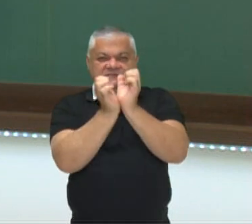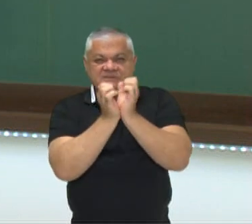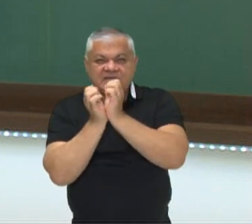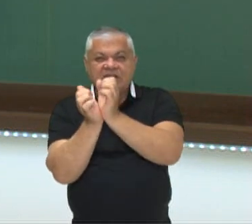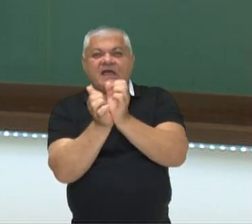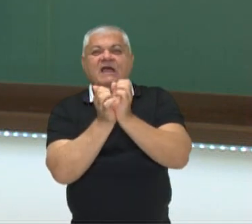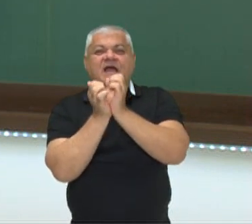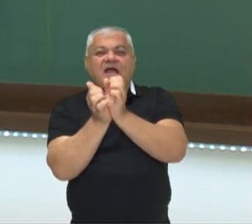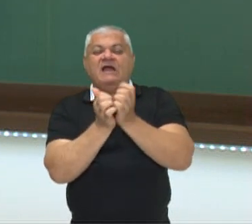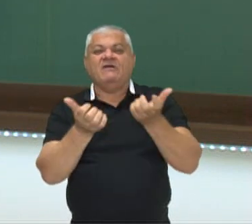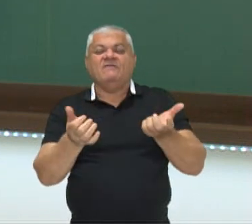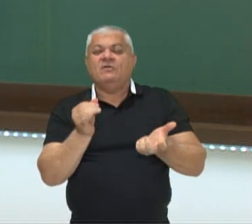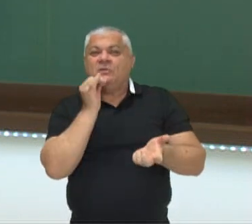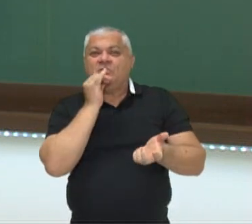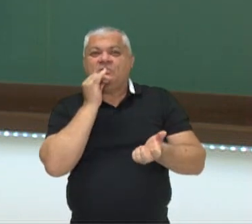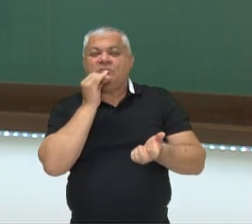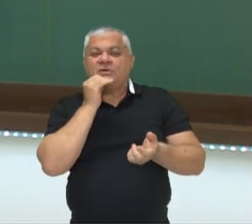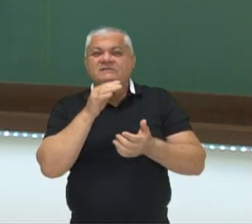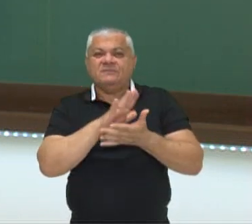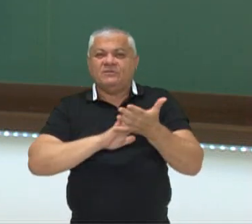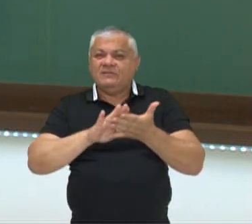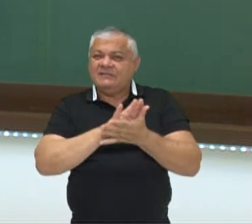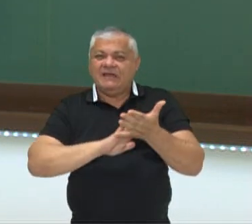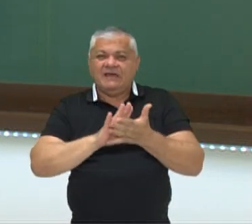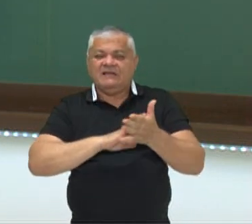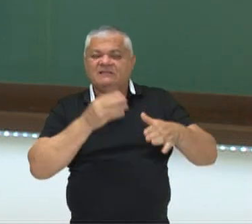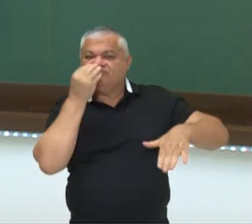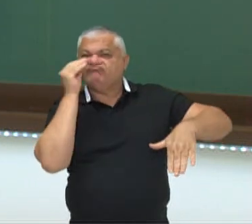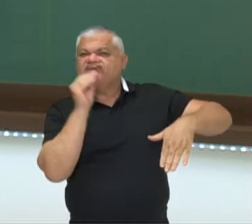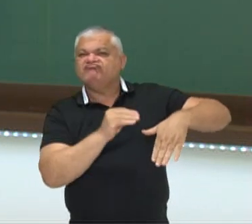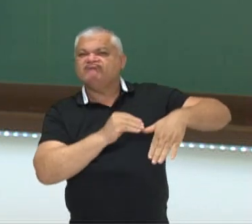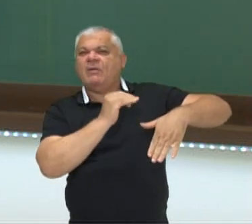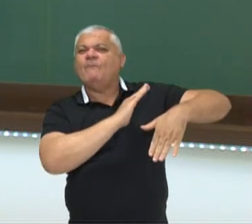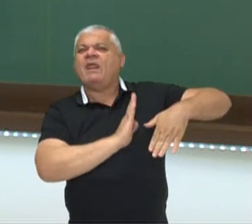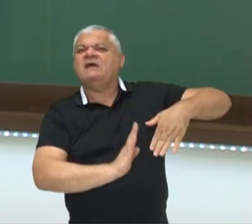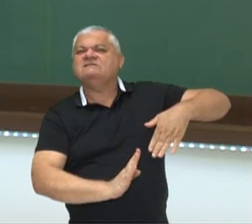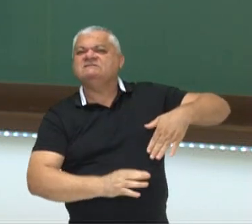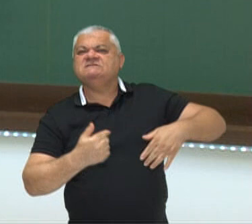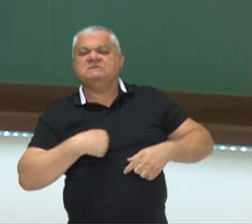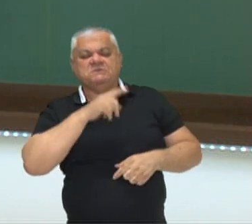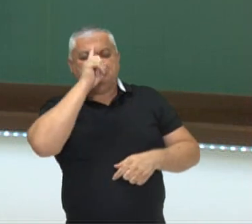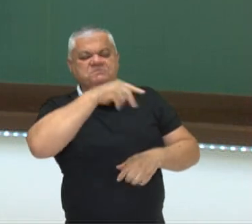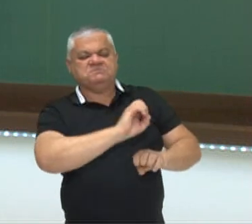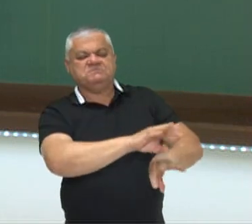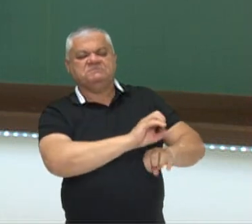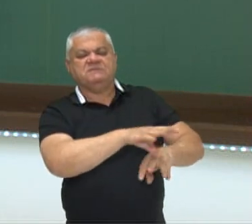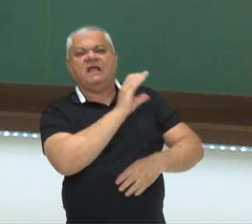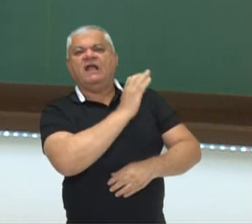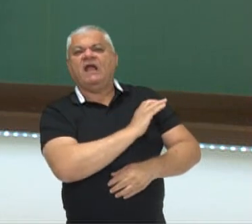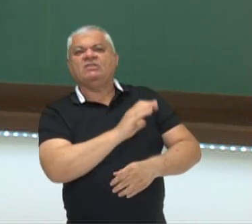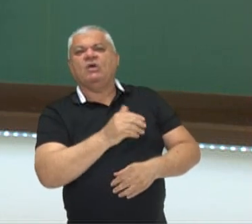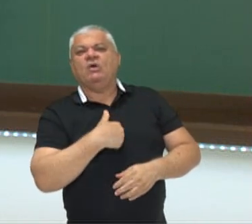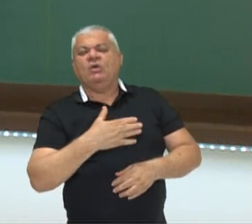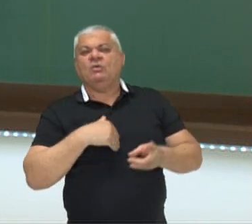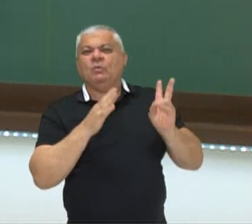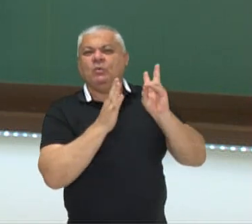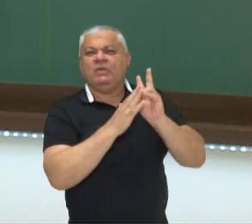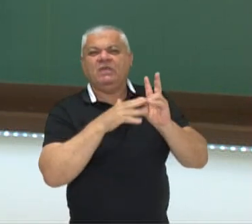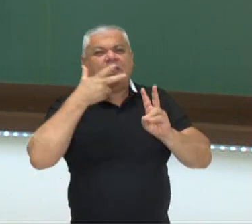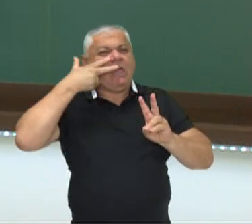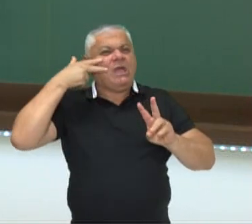escravização, né, de não identificação com os nativos, né, de catequização, de exploração, né, um processo